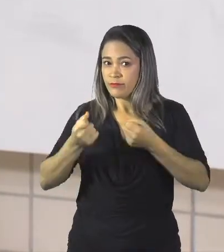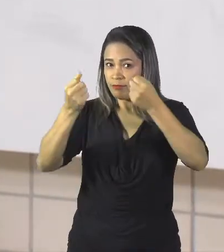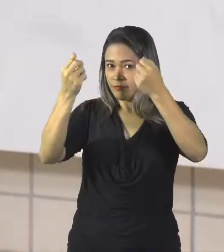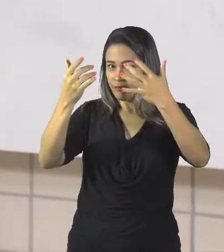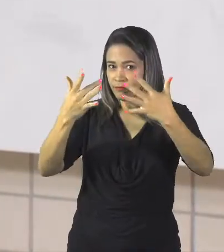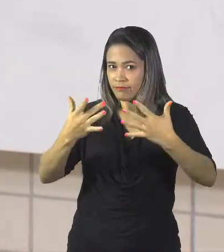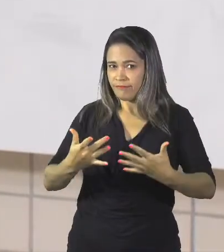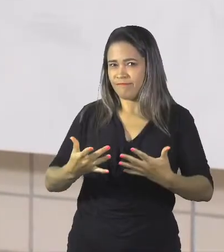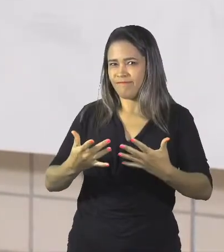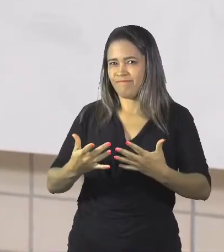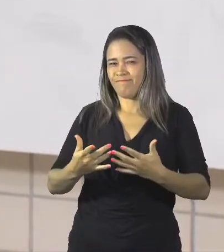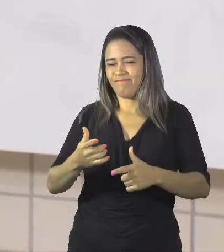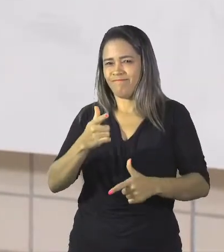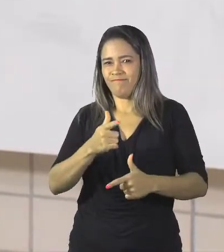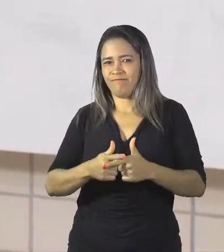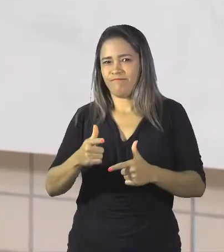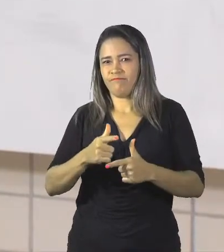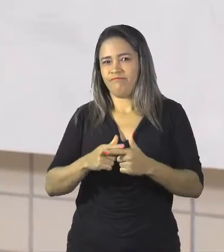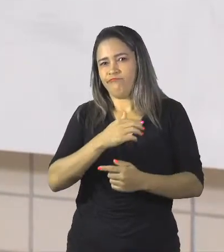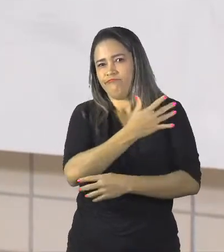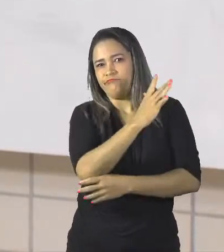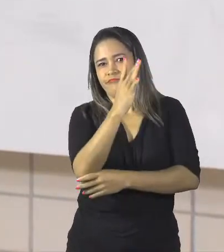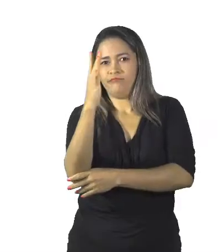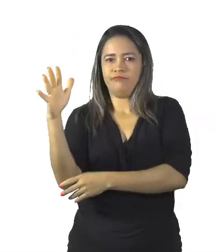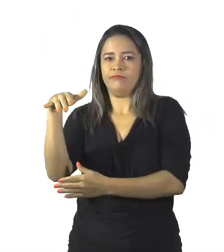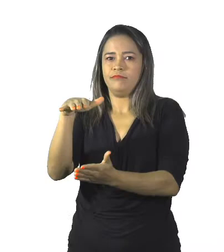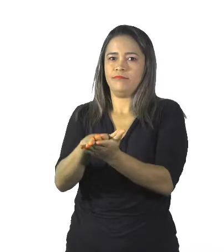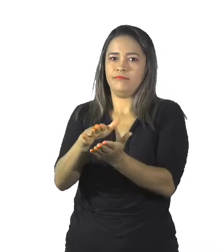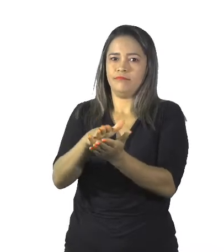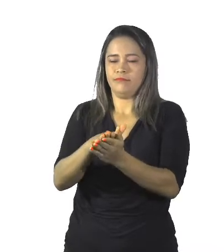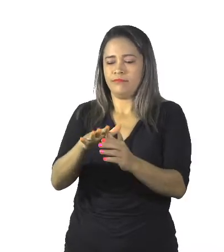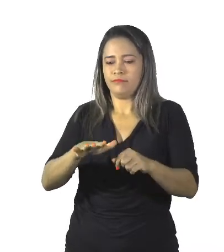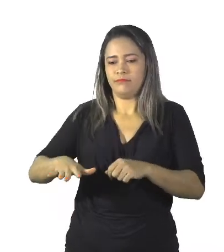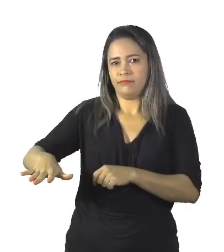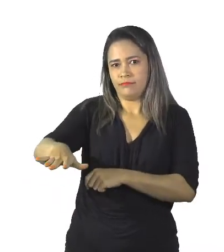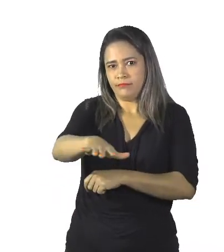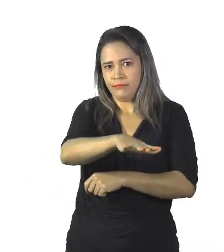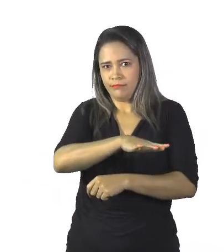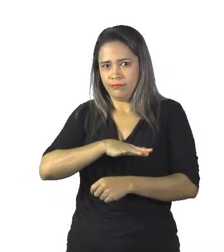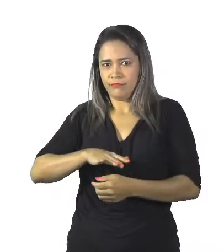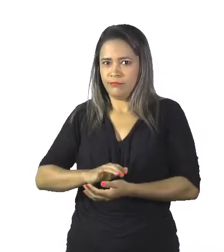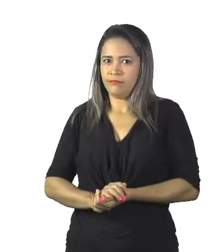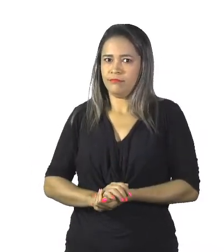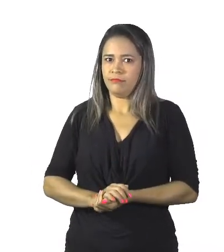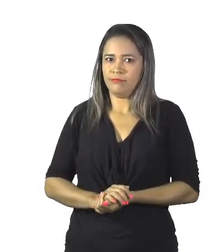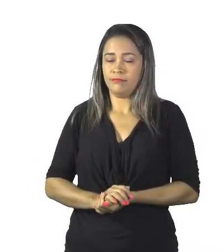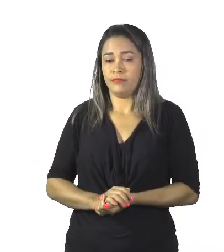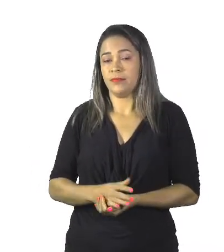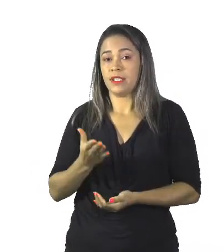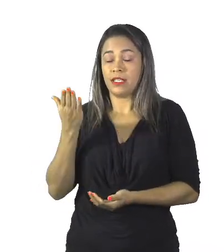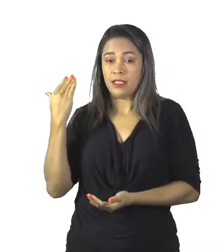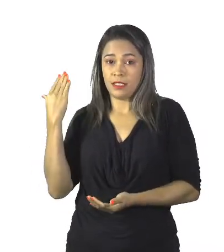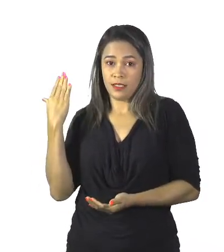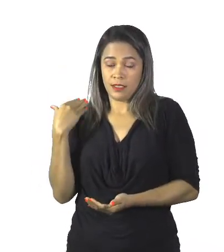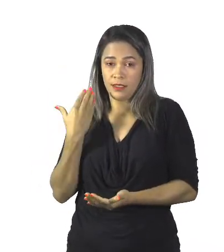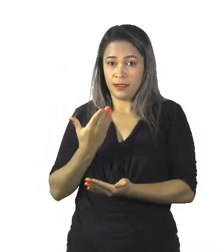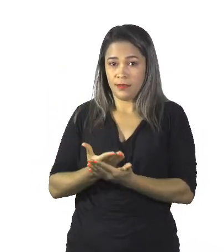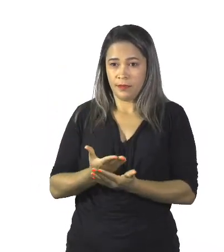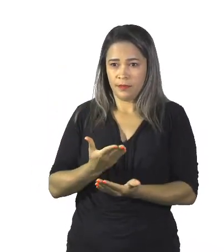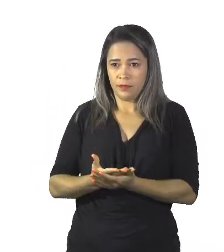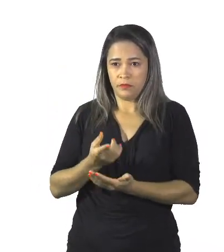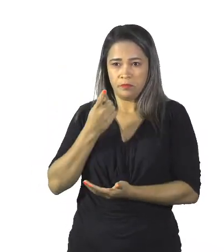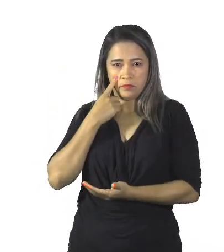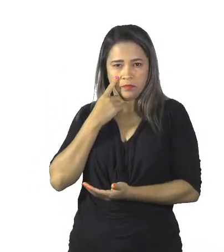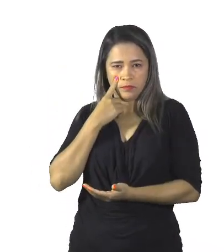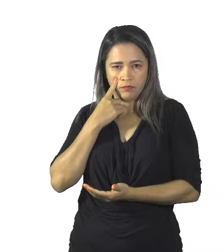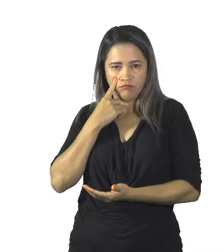problemas ambientais de Palmas e região. Tá? Na aula passada, nós vimos que as ações